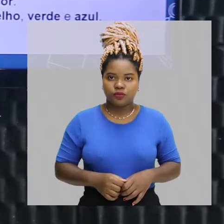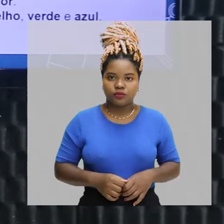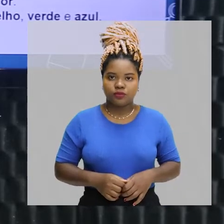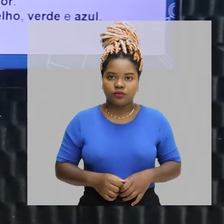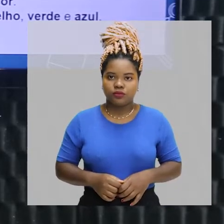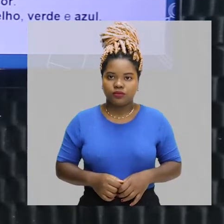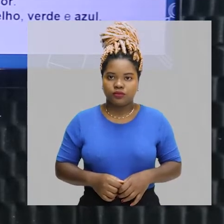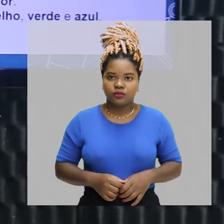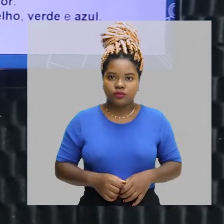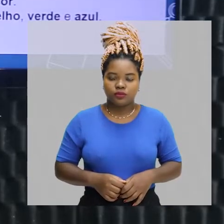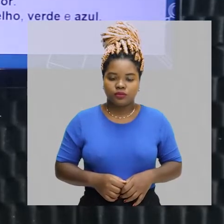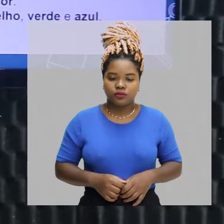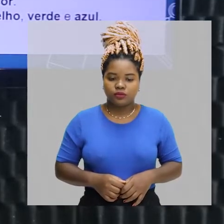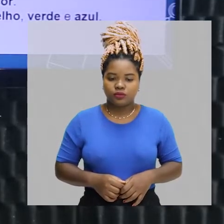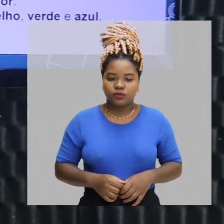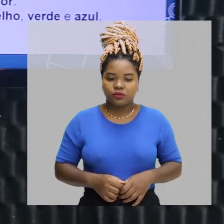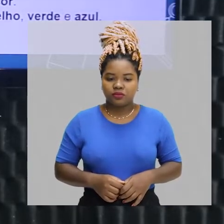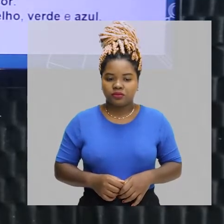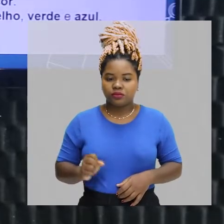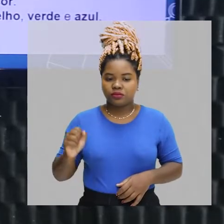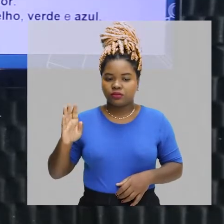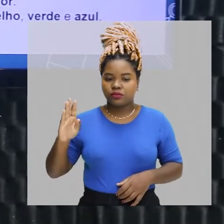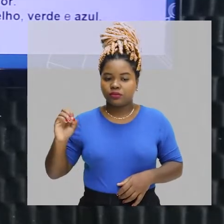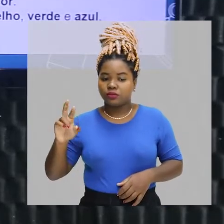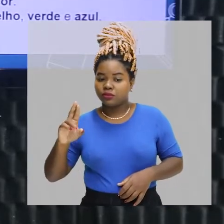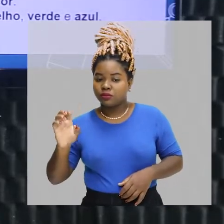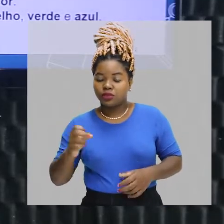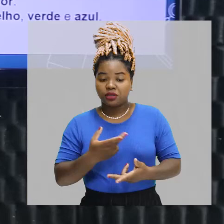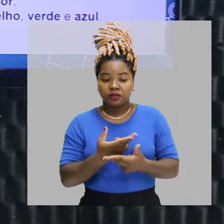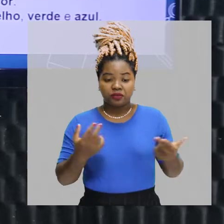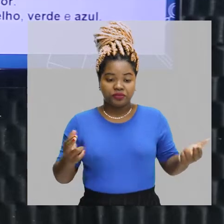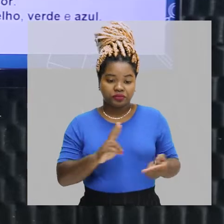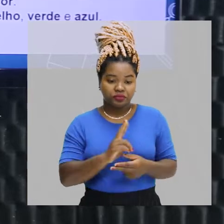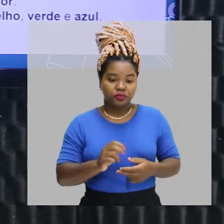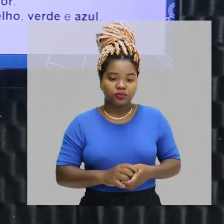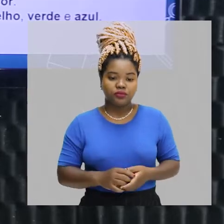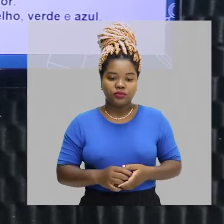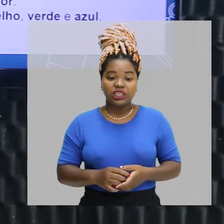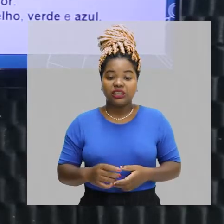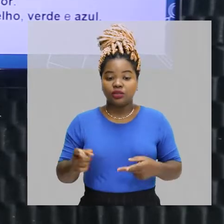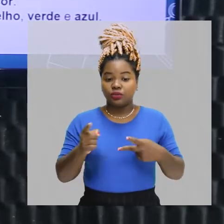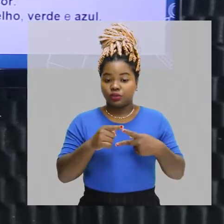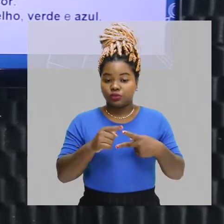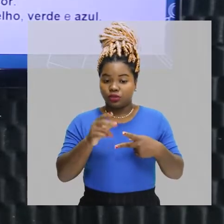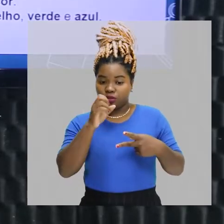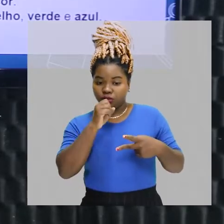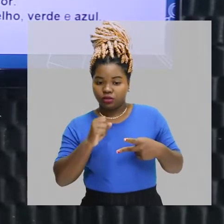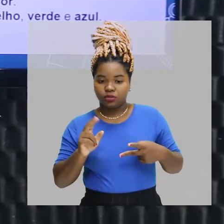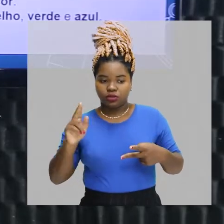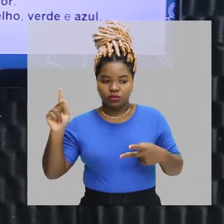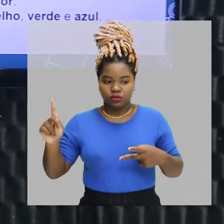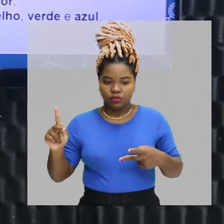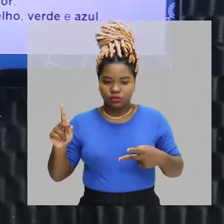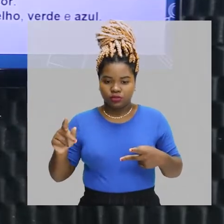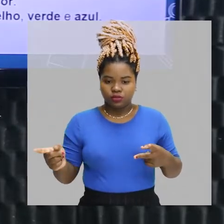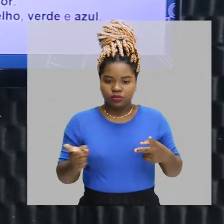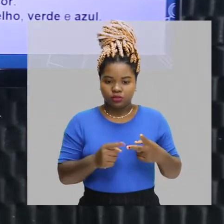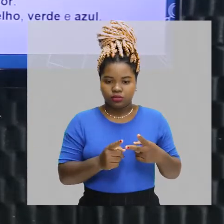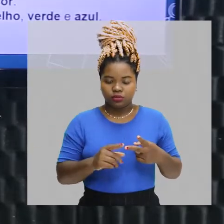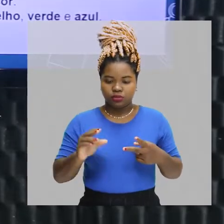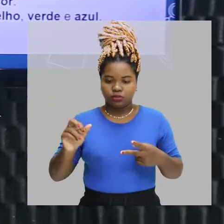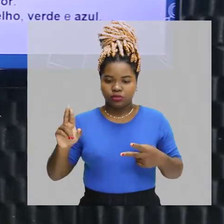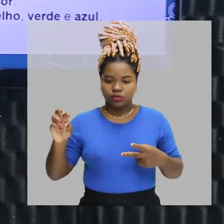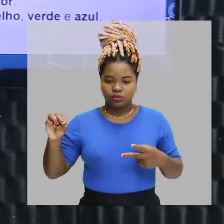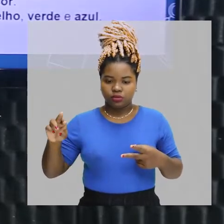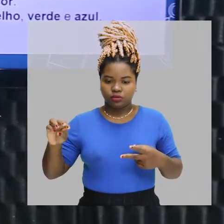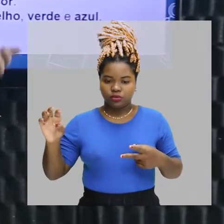Pode ser em sabores ou em estranheza e por aí vai. Então, nós temos o quark up, por exemplo, nós temos o charm,